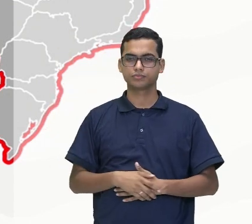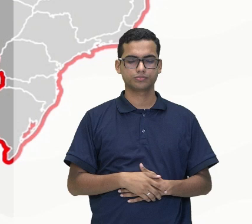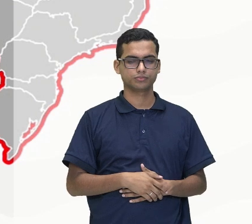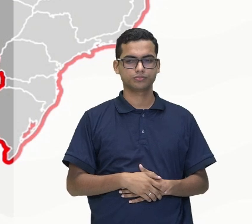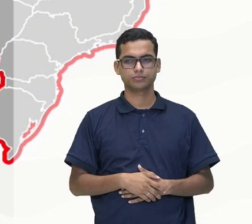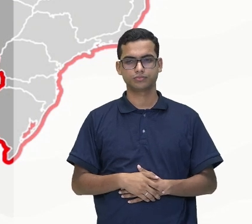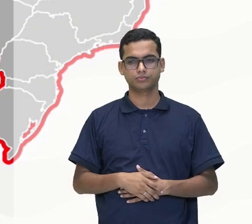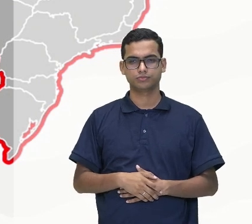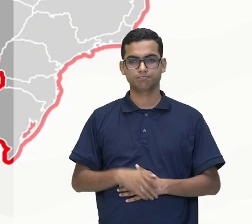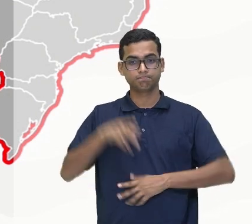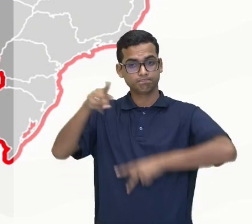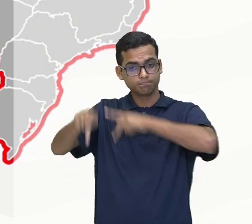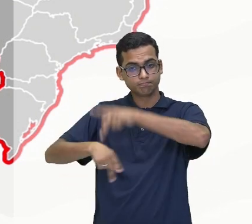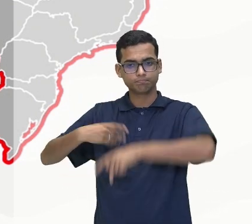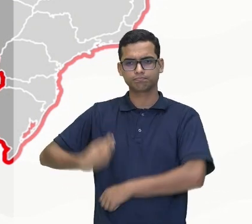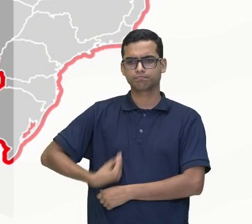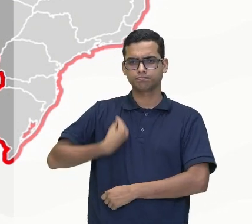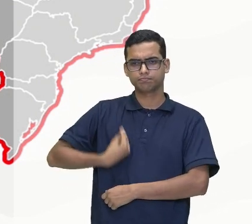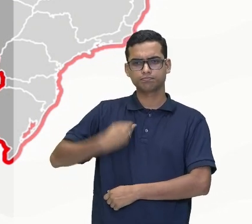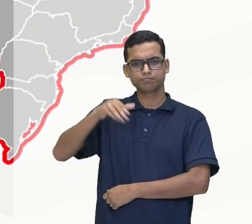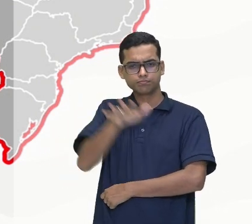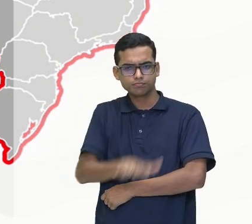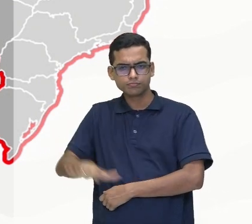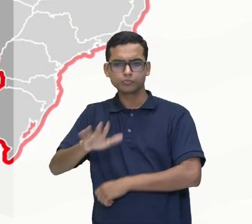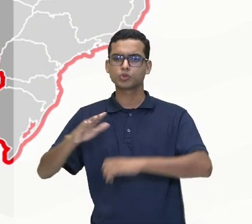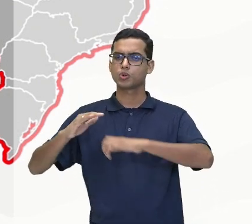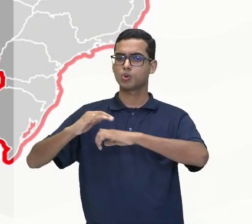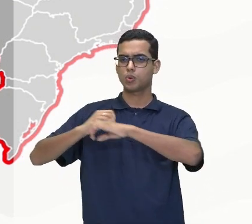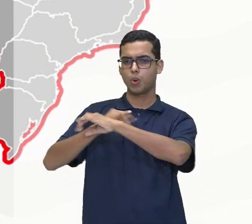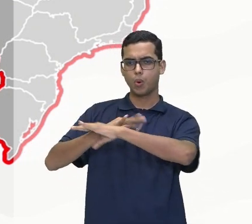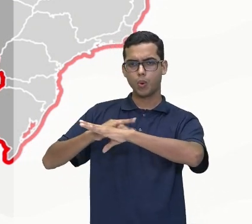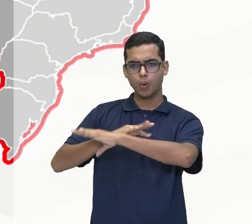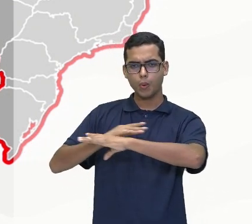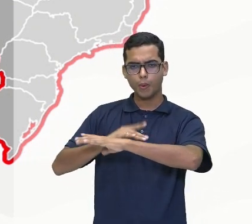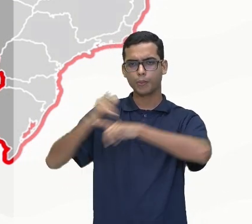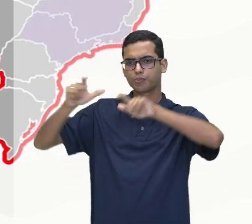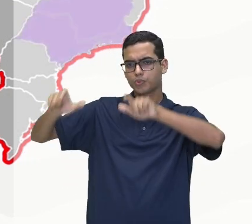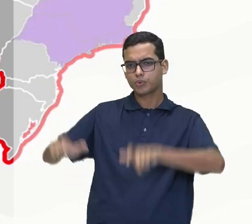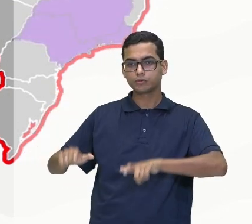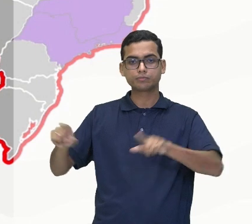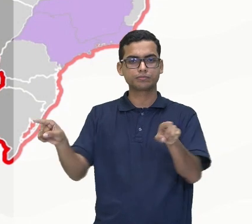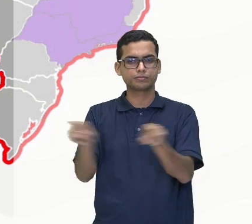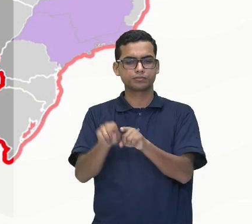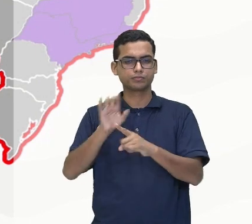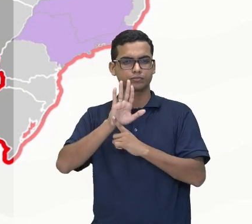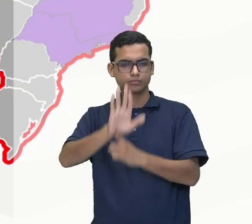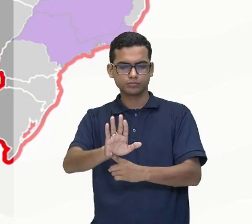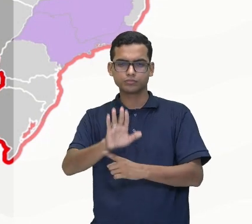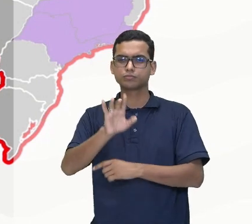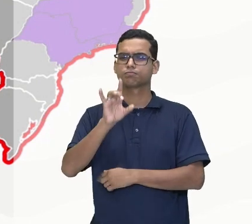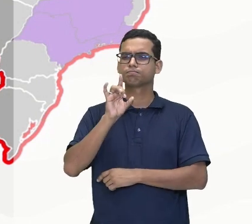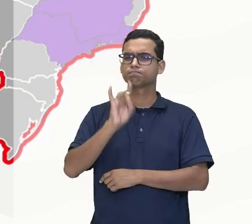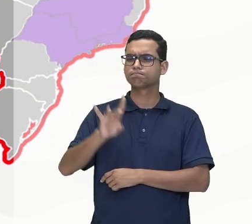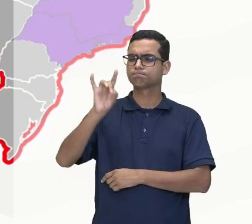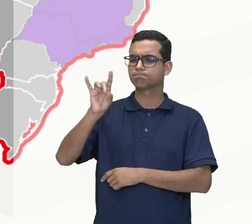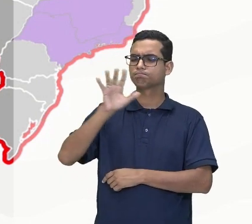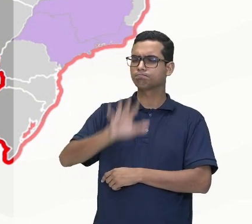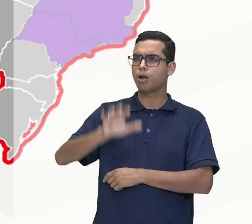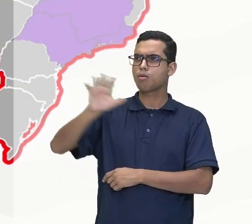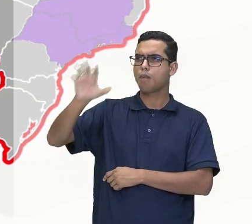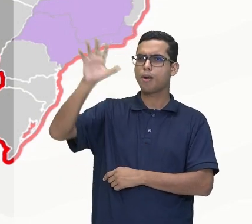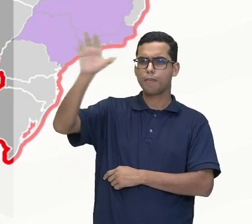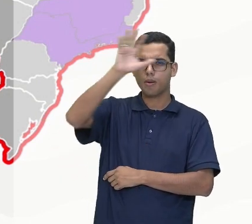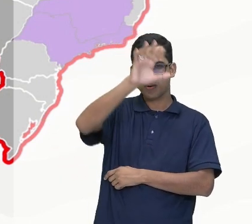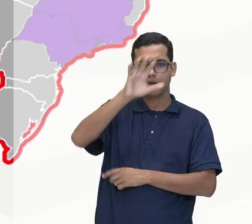em área urbana. E nós vamos representar agora cada uma das populações, cada uma das regiões, né? Então,